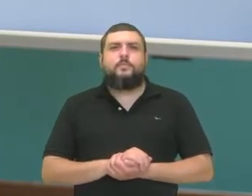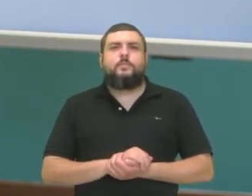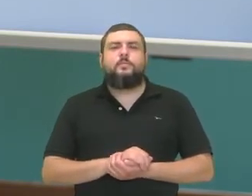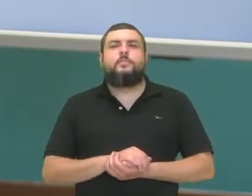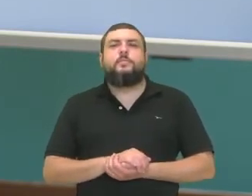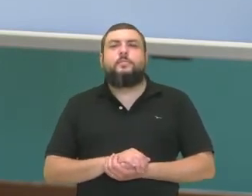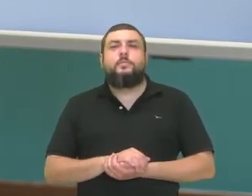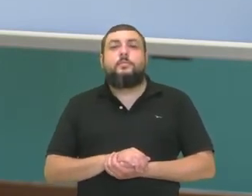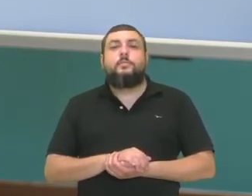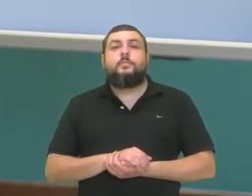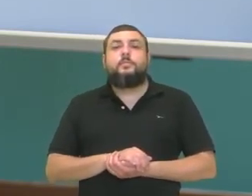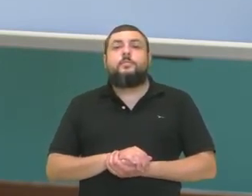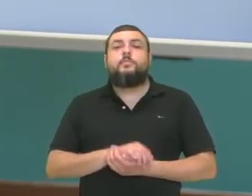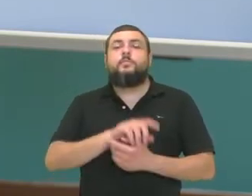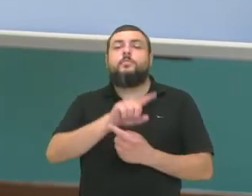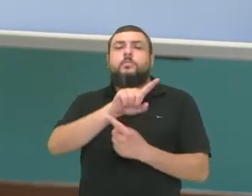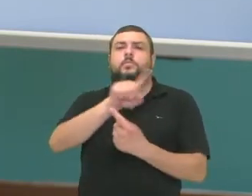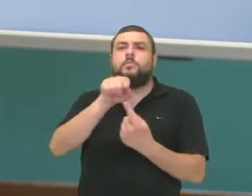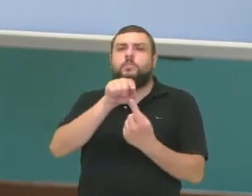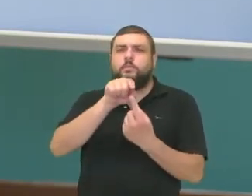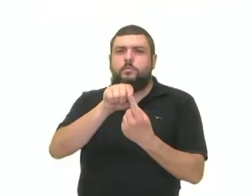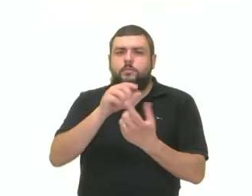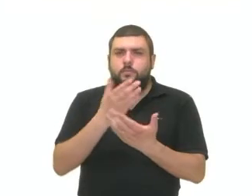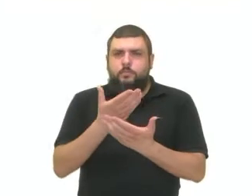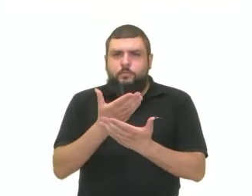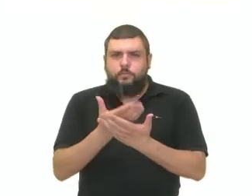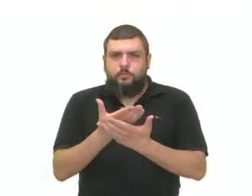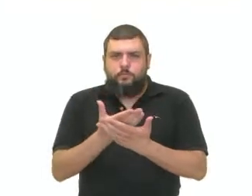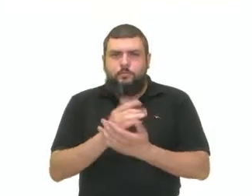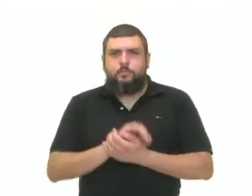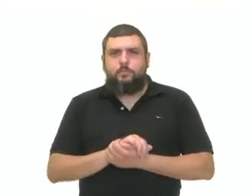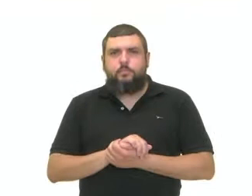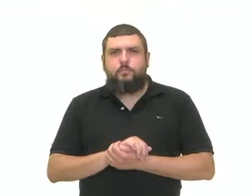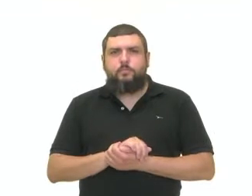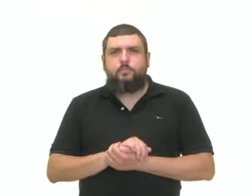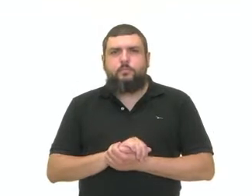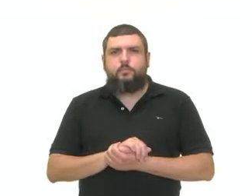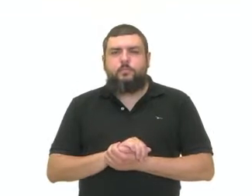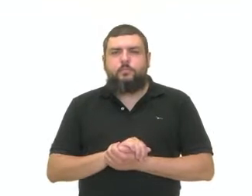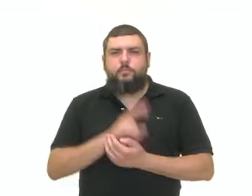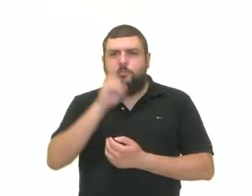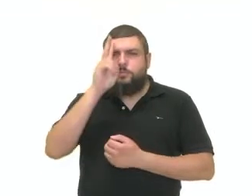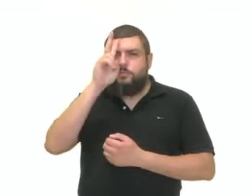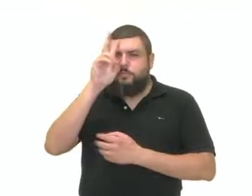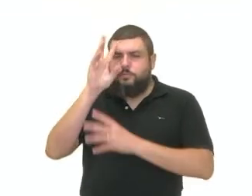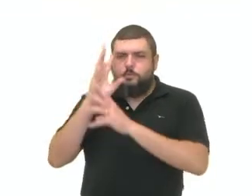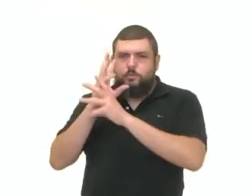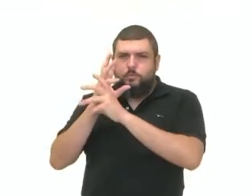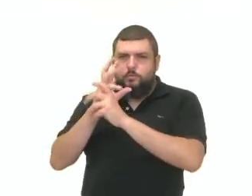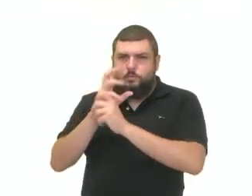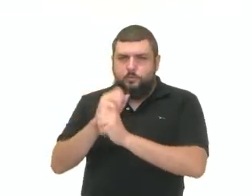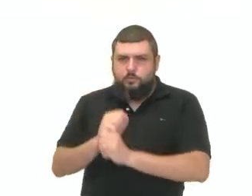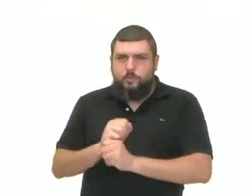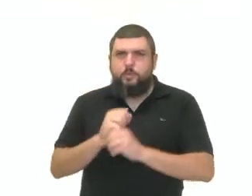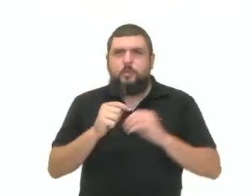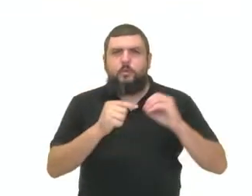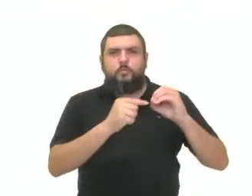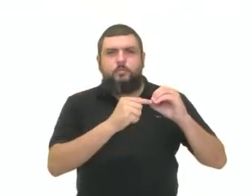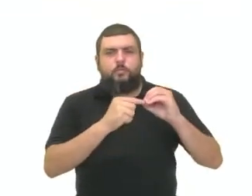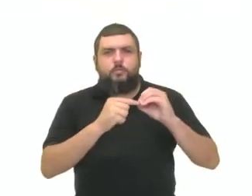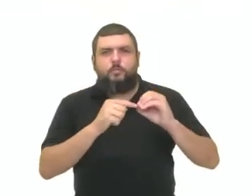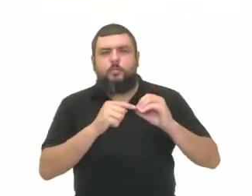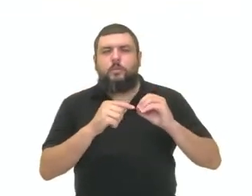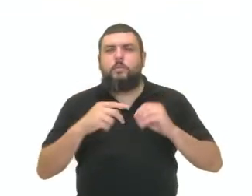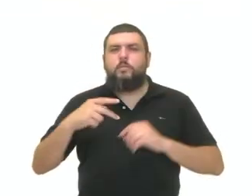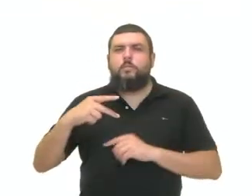objetivos para esta aula, professor? Bom, retomar o que é a isomeria plana e a sua classificação, pois a aula gira em